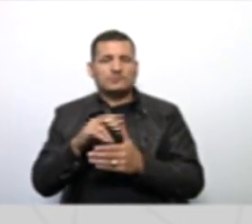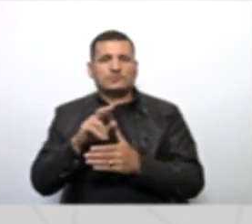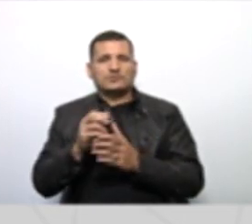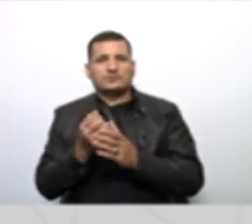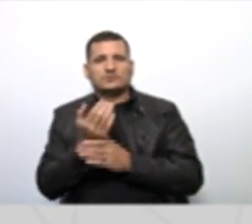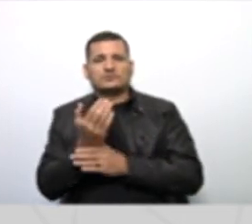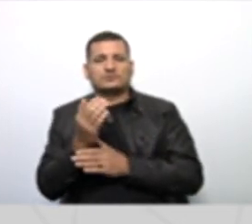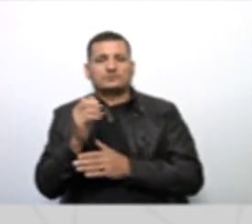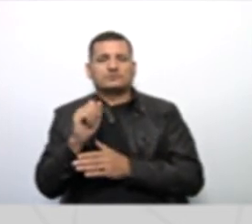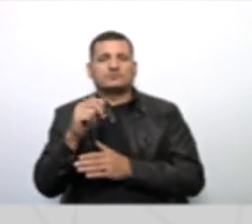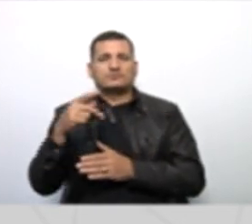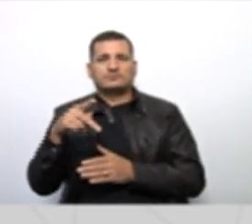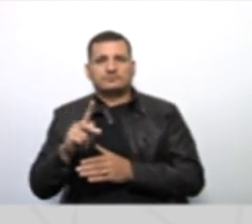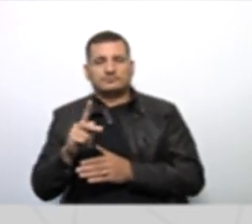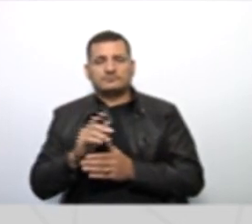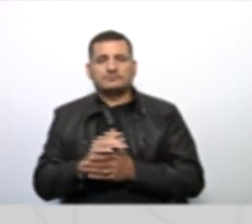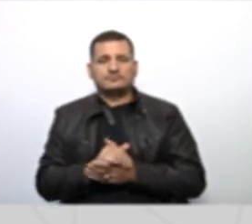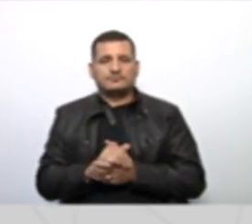esse arquivinho .apk.